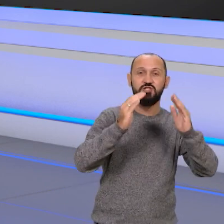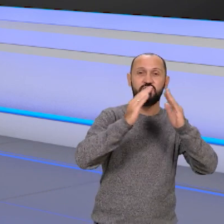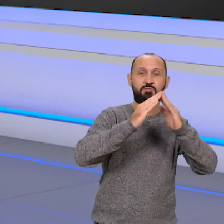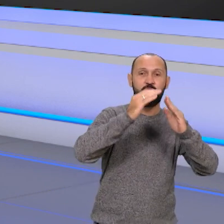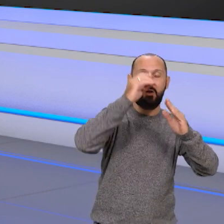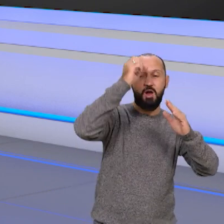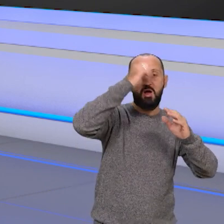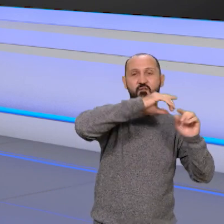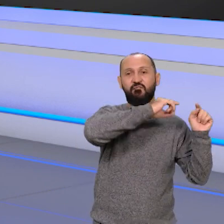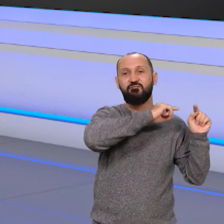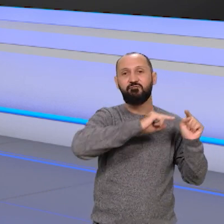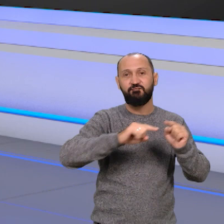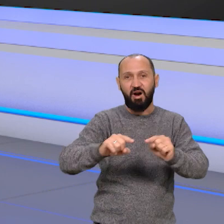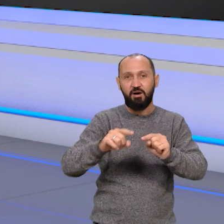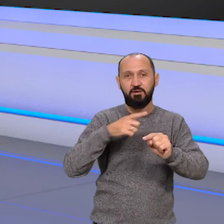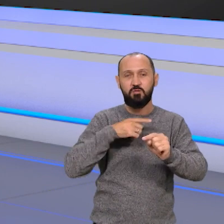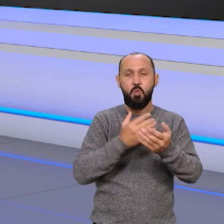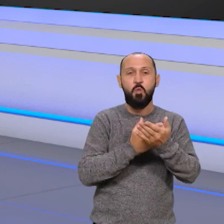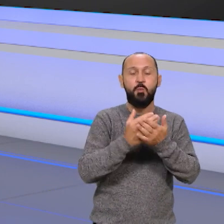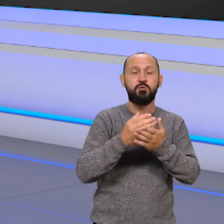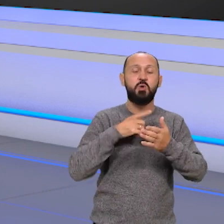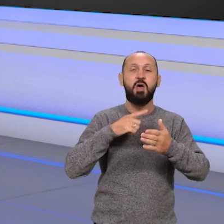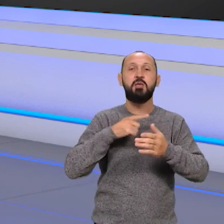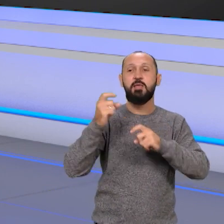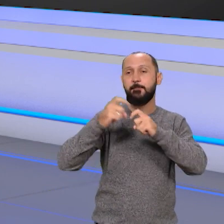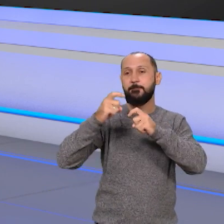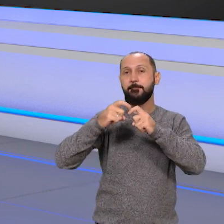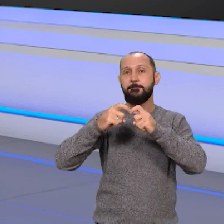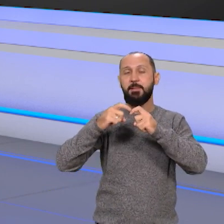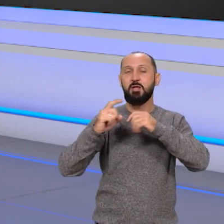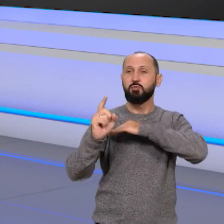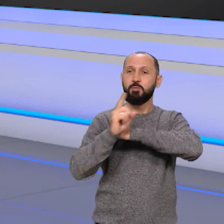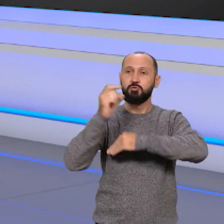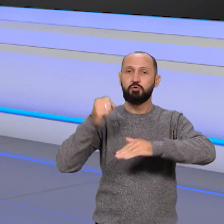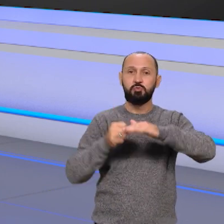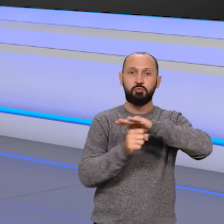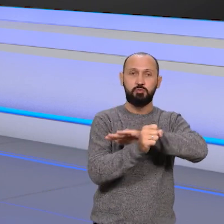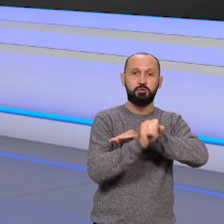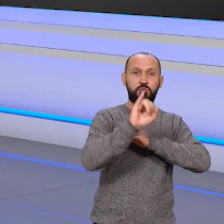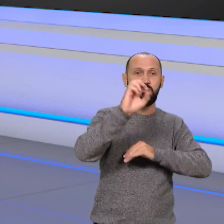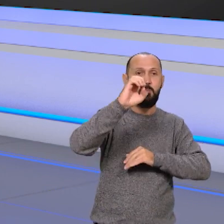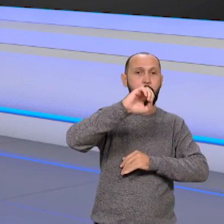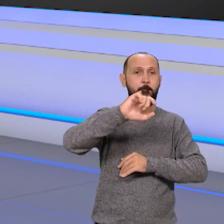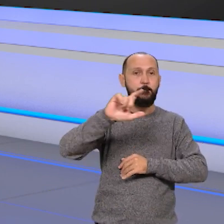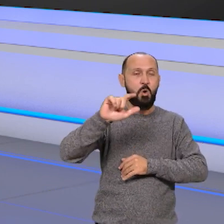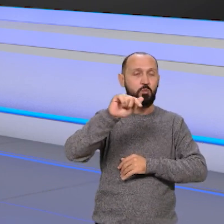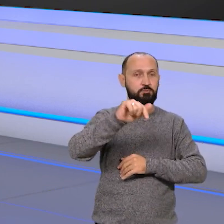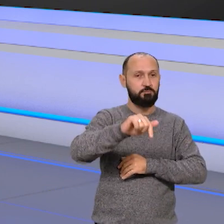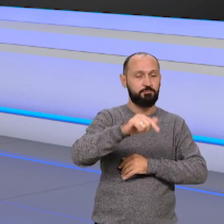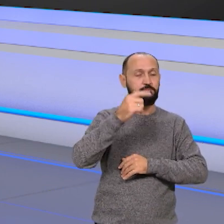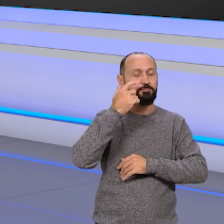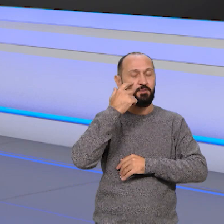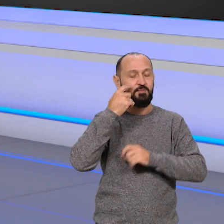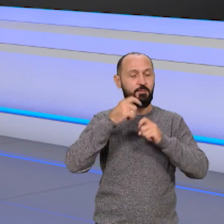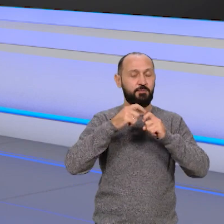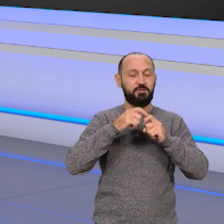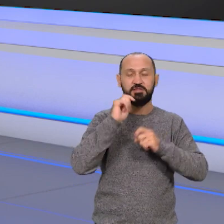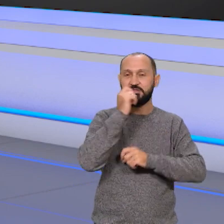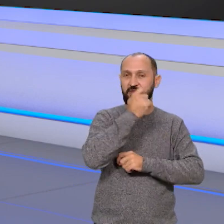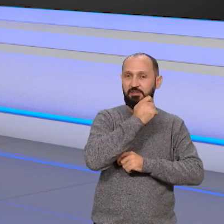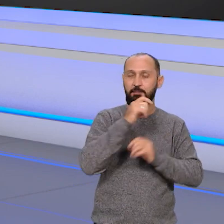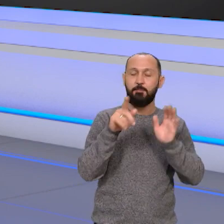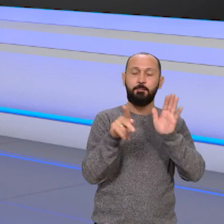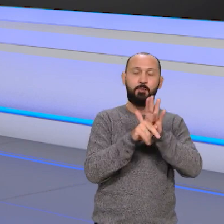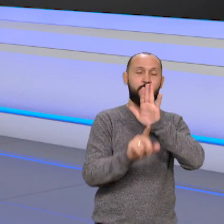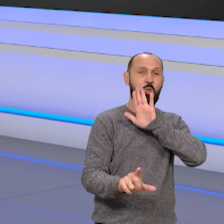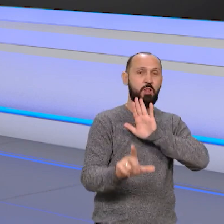violência doméstica em Campo Grande, voltou a contar com médicos para atendimento no IMOL, Instituto de Medicina